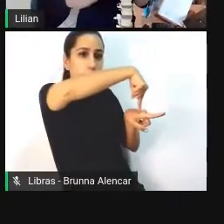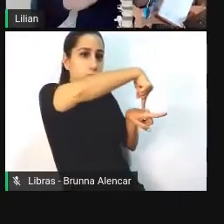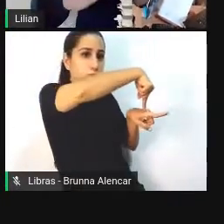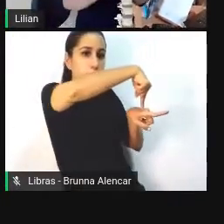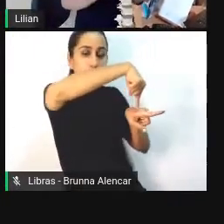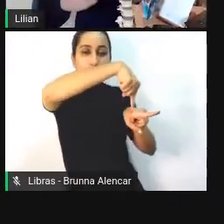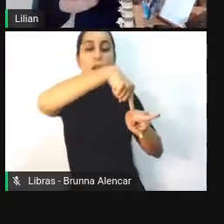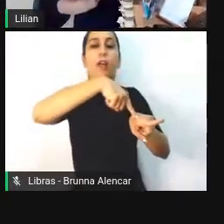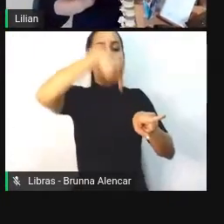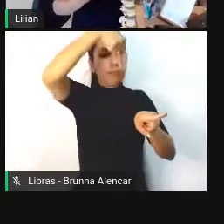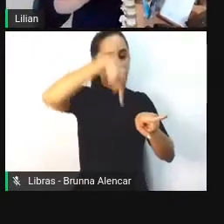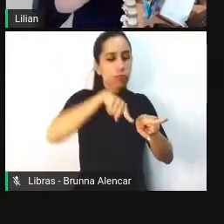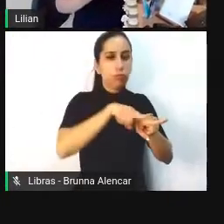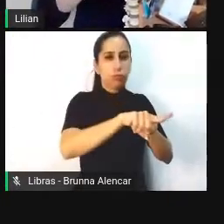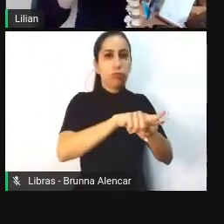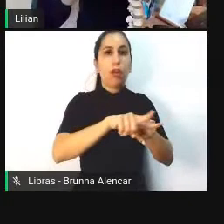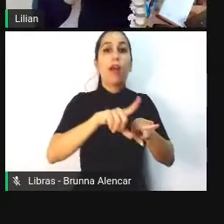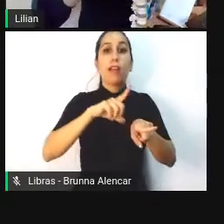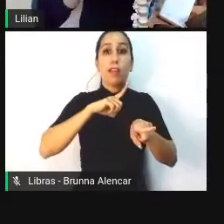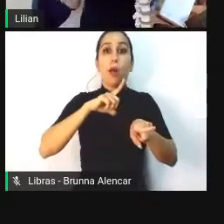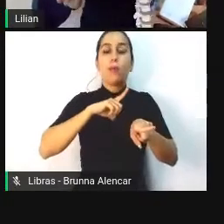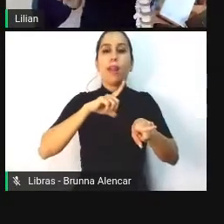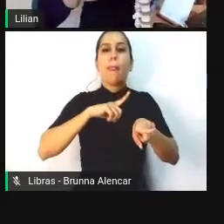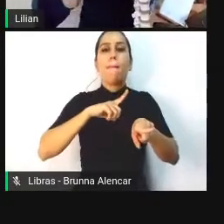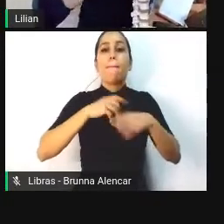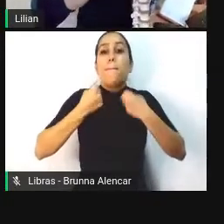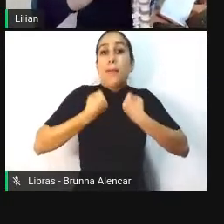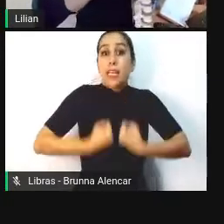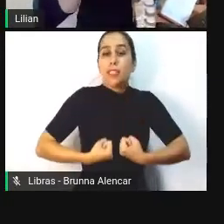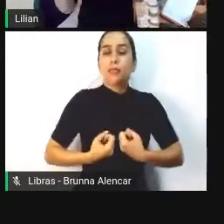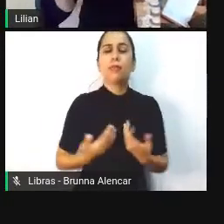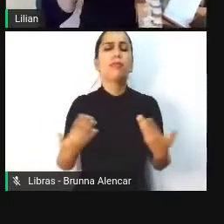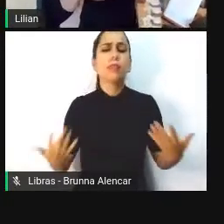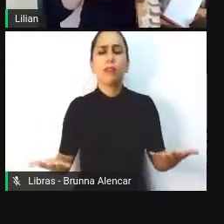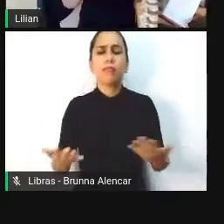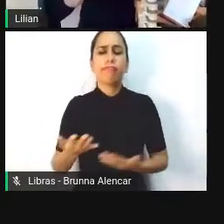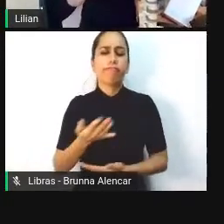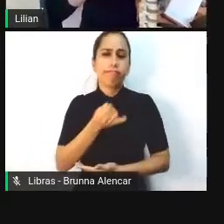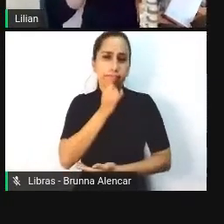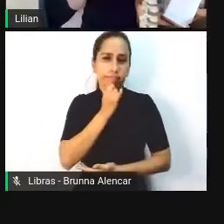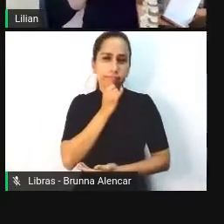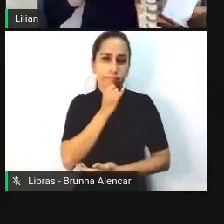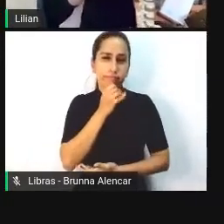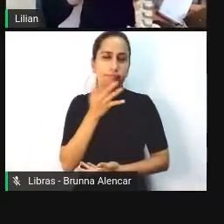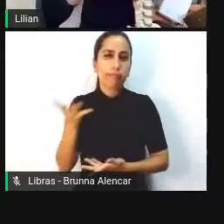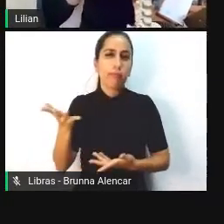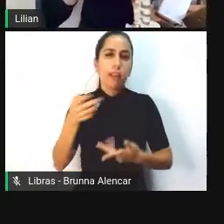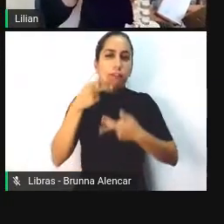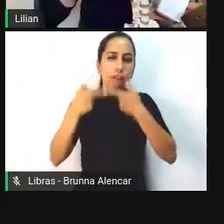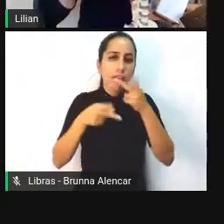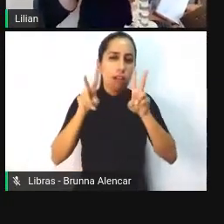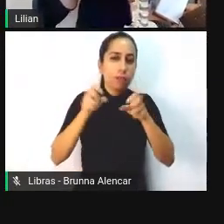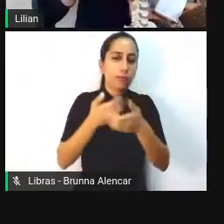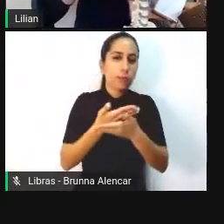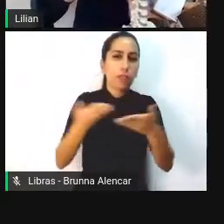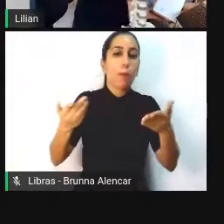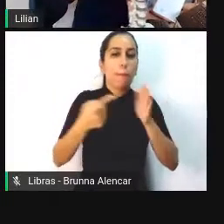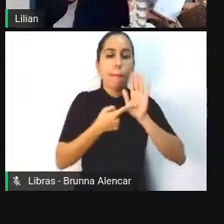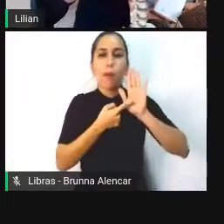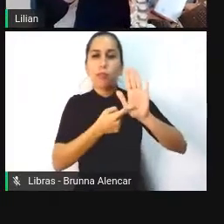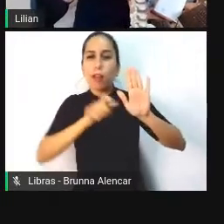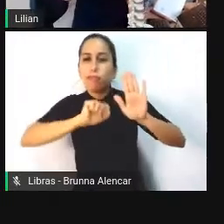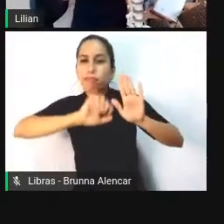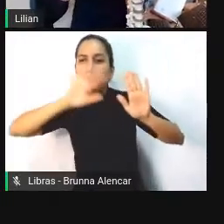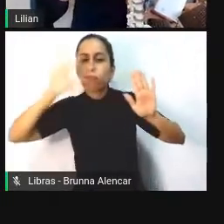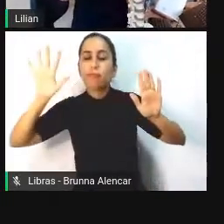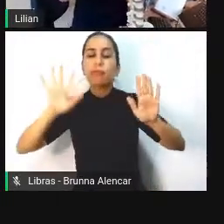pressão é muito grande. Então, por exemplo, para dar uma questão prática, né, para ilustrar, se